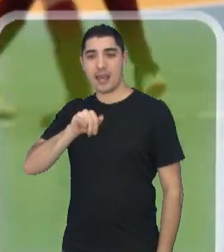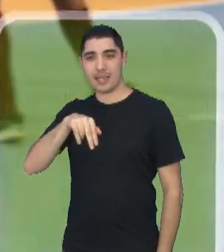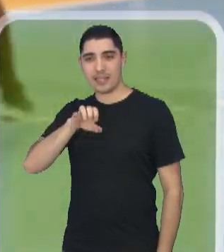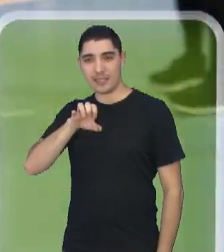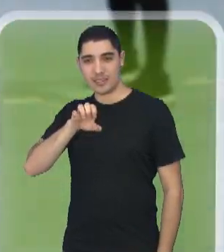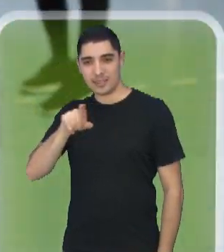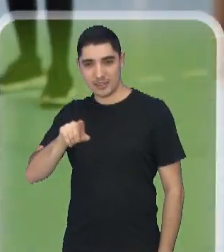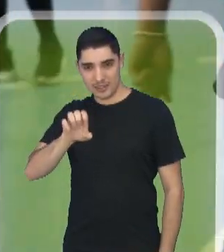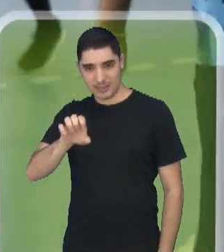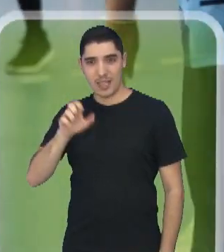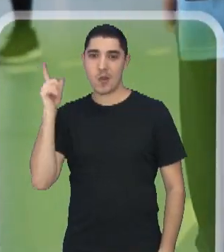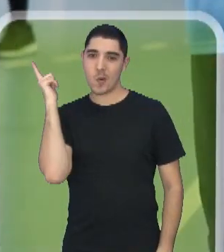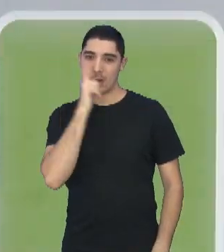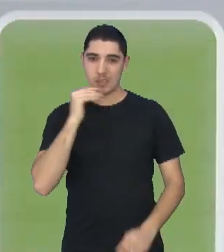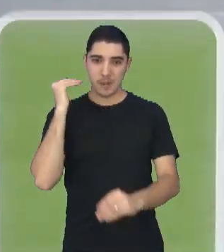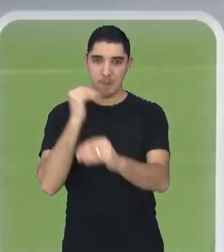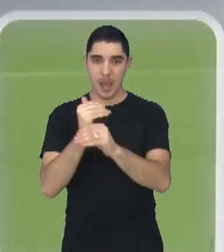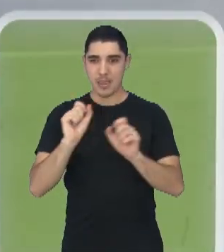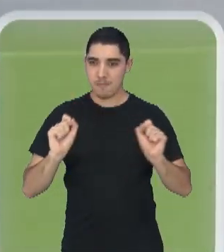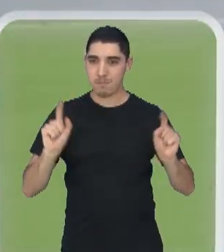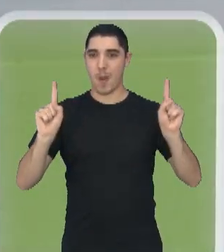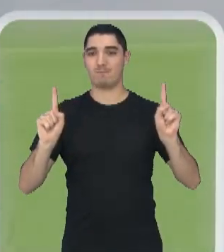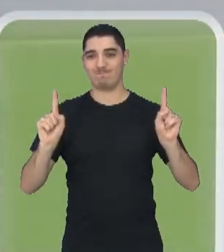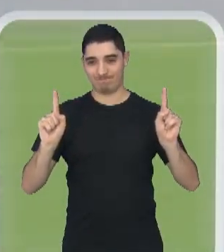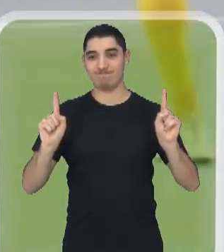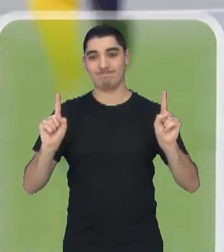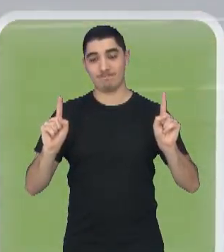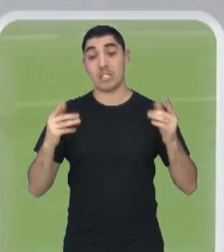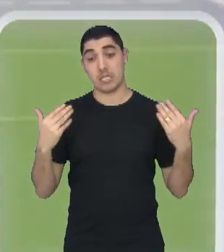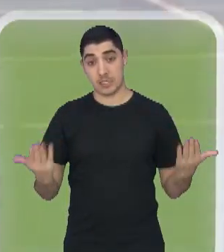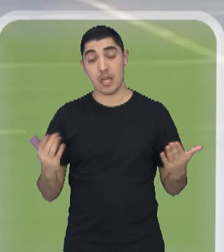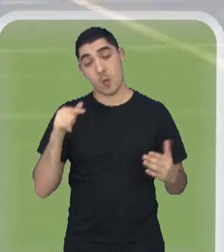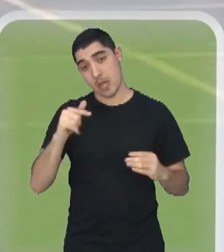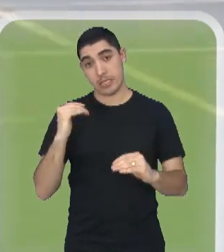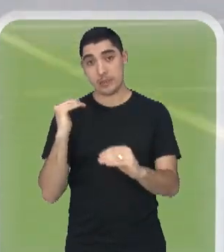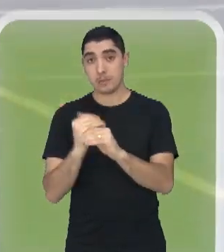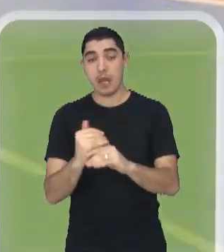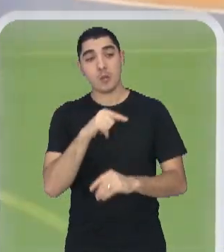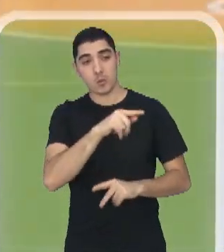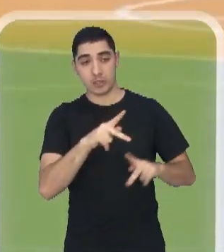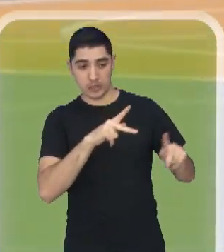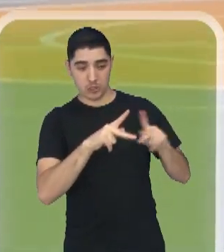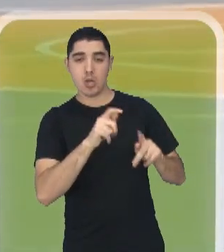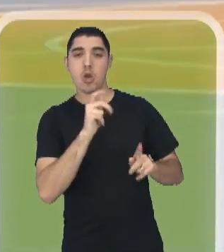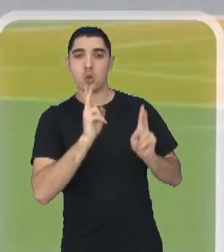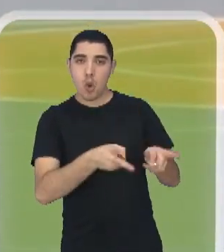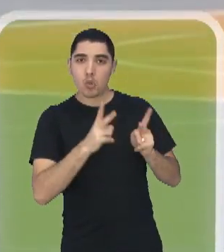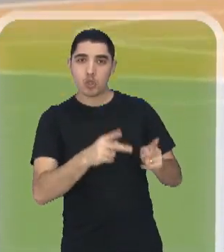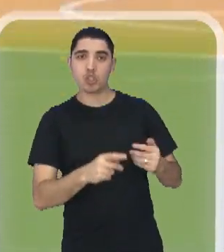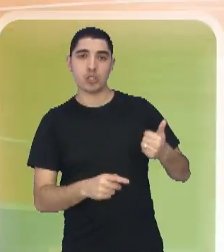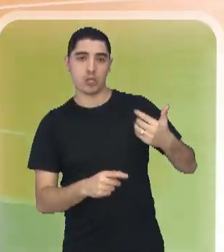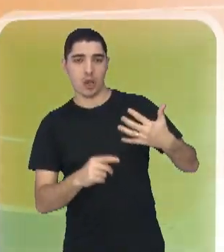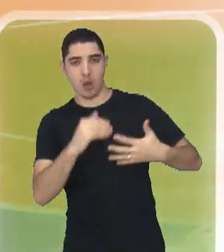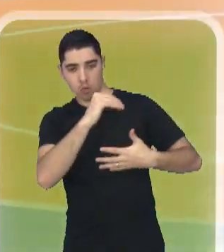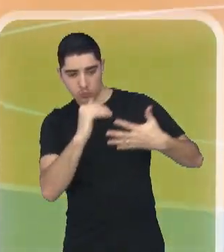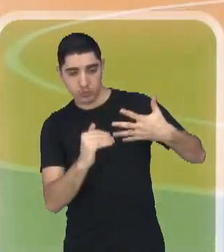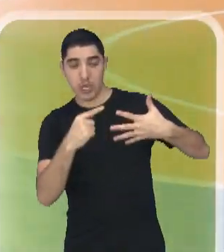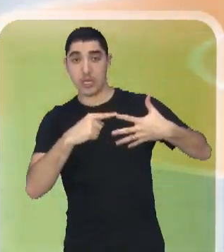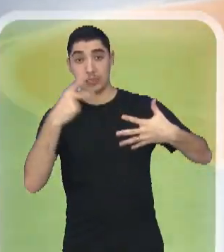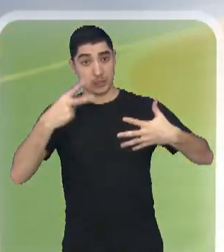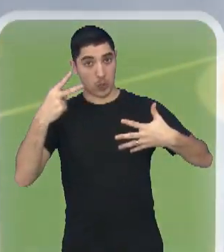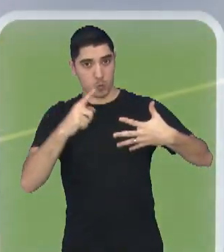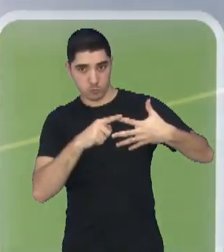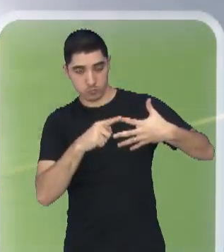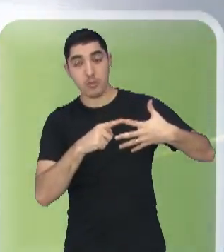Belém empatou o jogo para a equipe de Pinda. Com o resultado, São José permanece na vice-liderança do Paulista, agora com